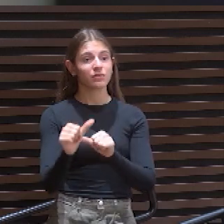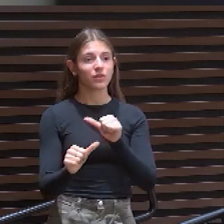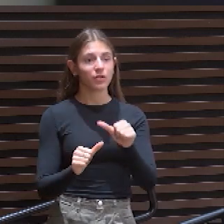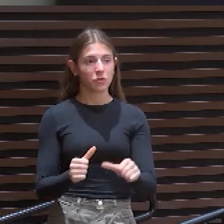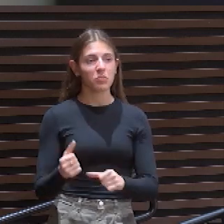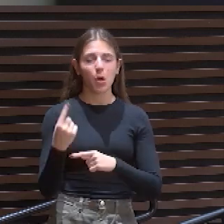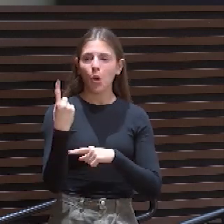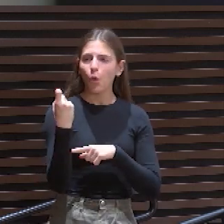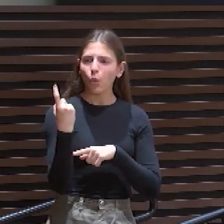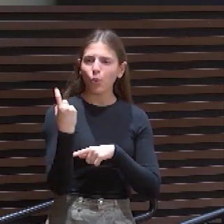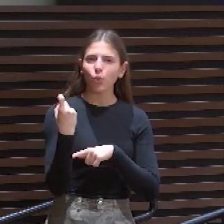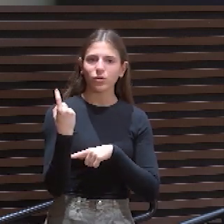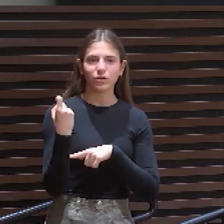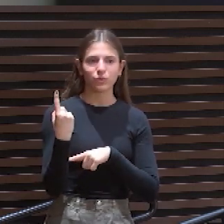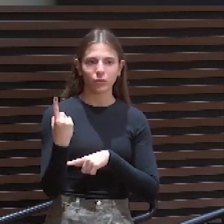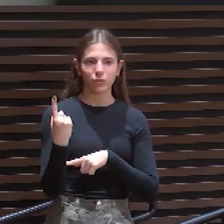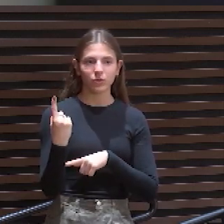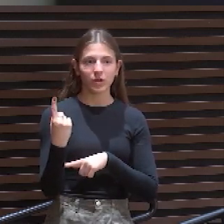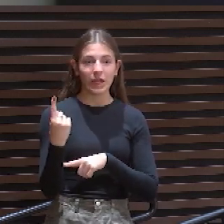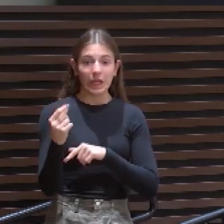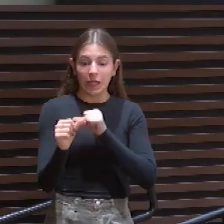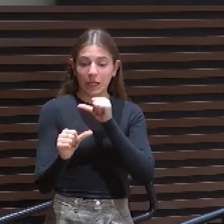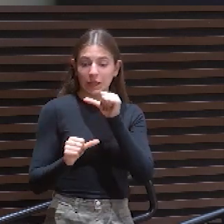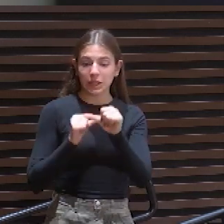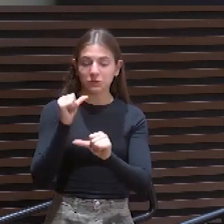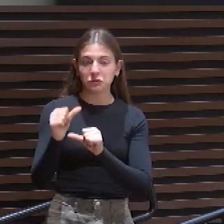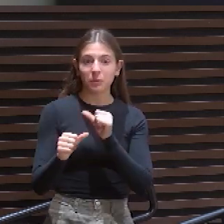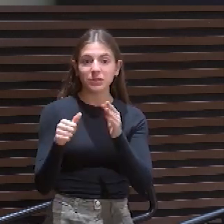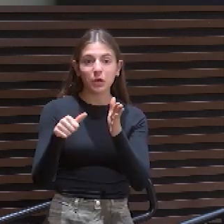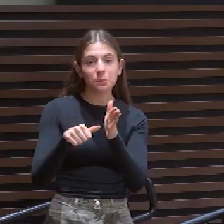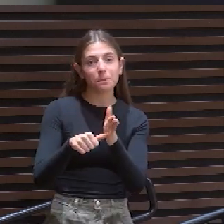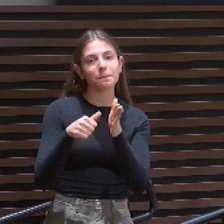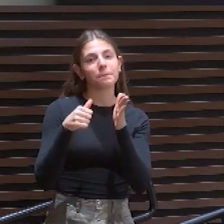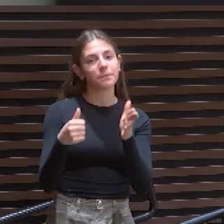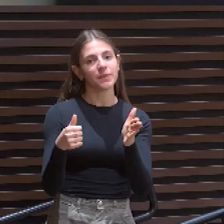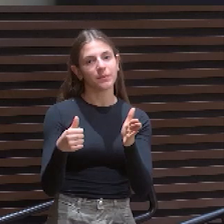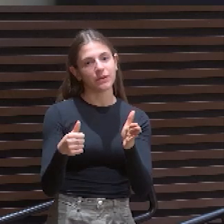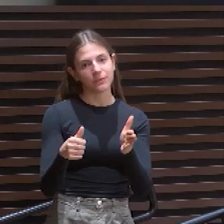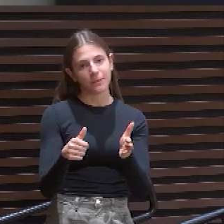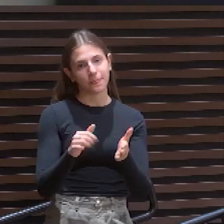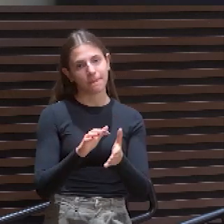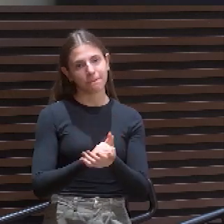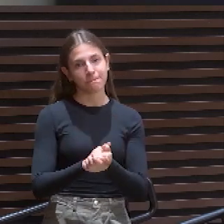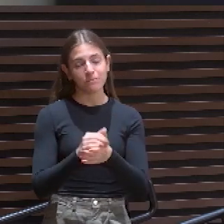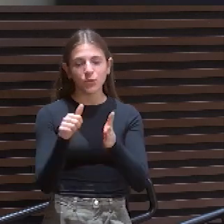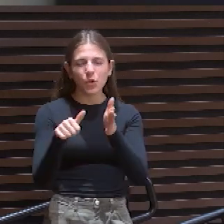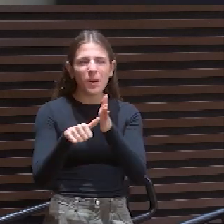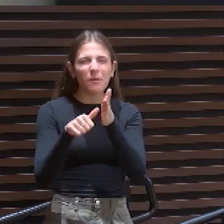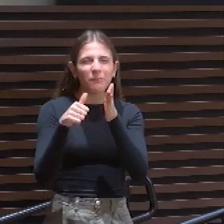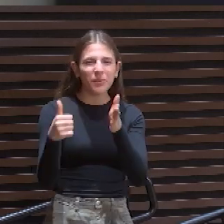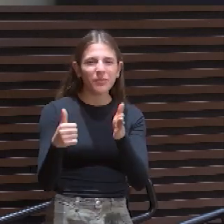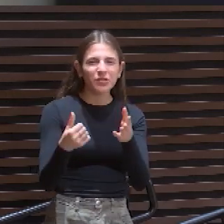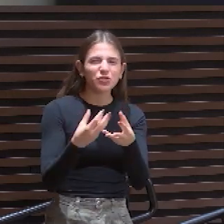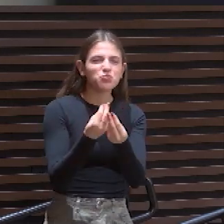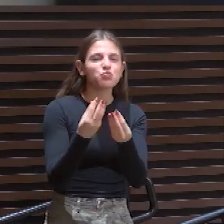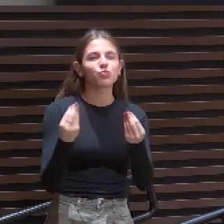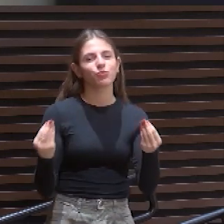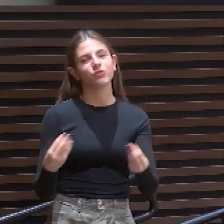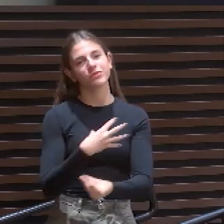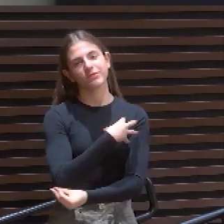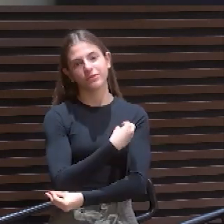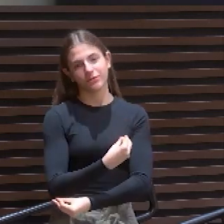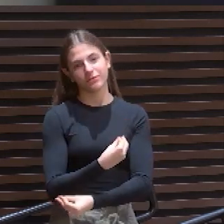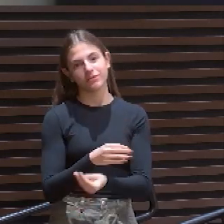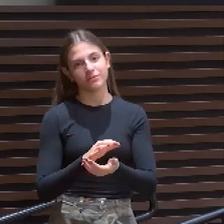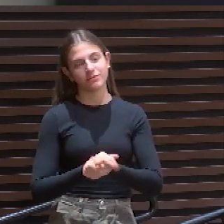deixa de ser o unigênito e passa a ser o primogênito, o primeiro de muitos filhos.